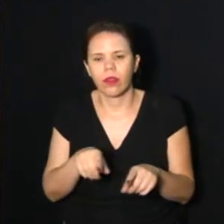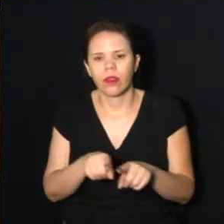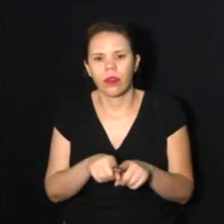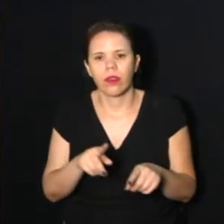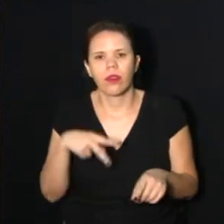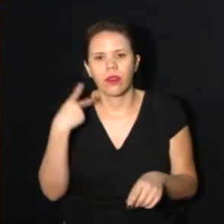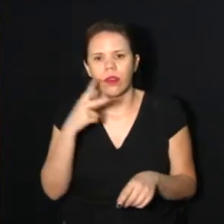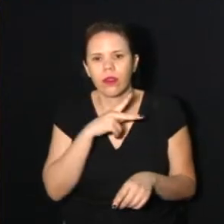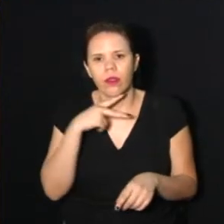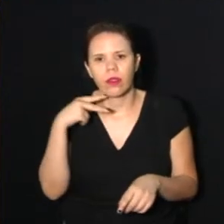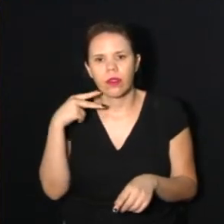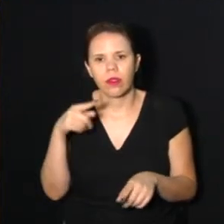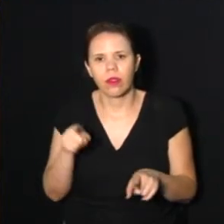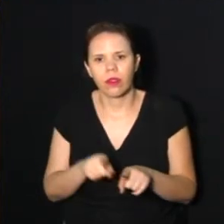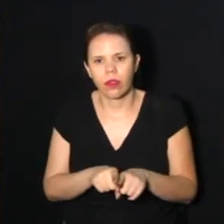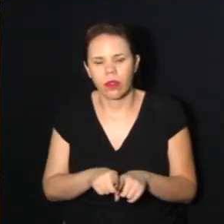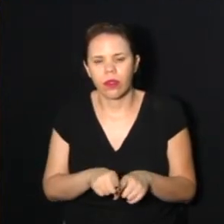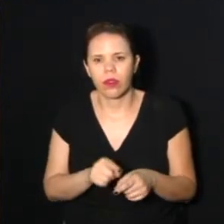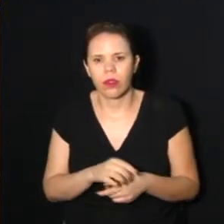Monteiro.